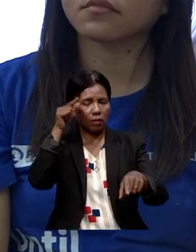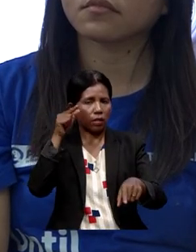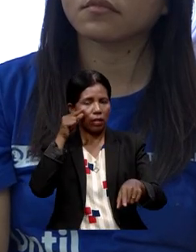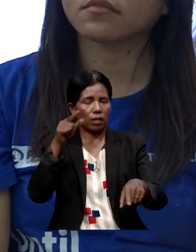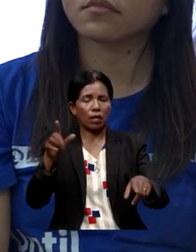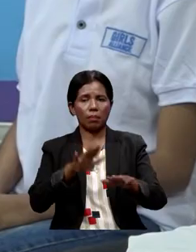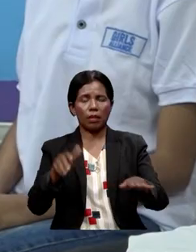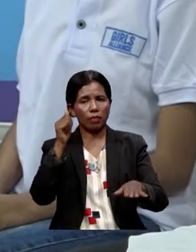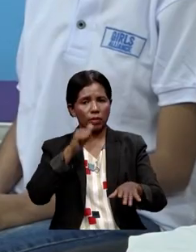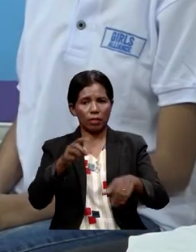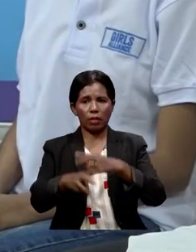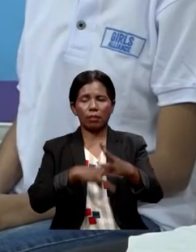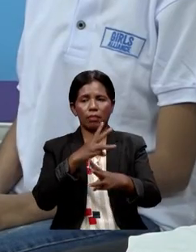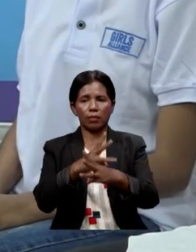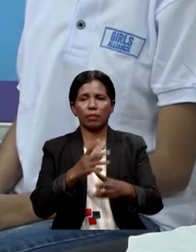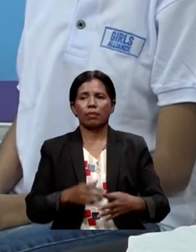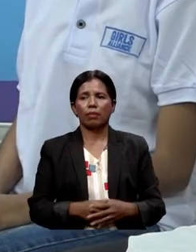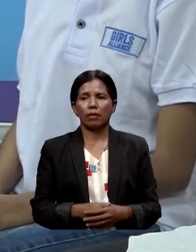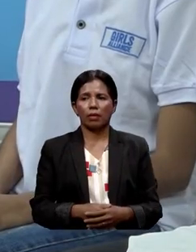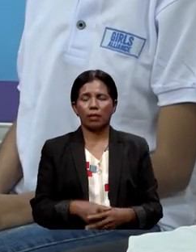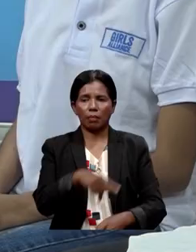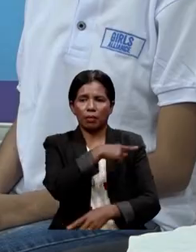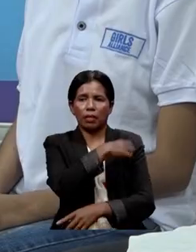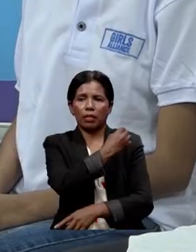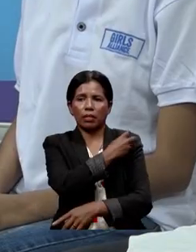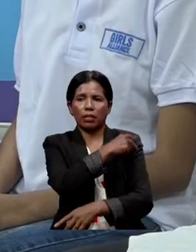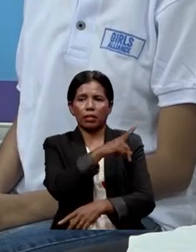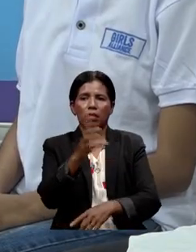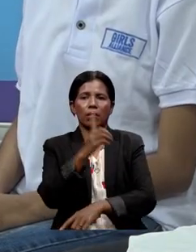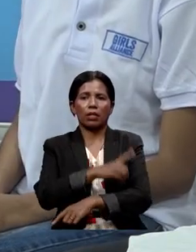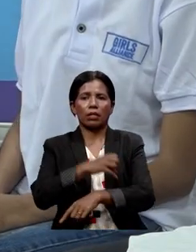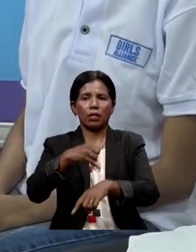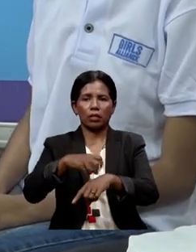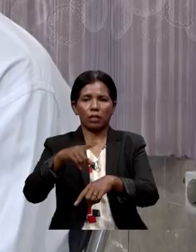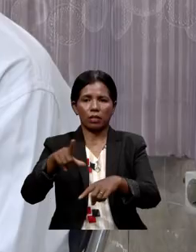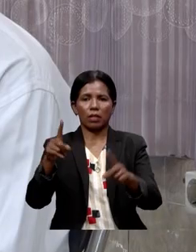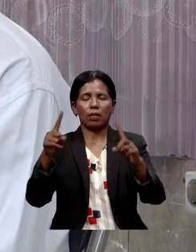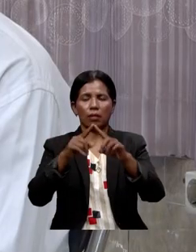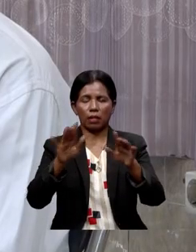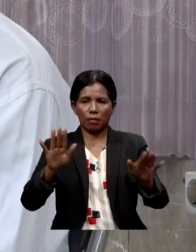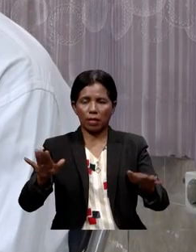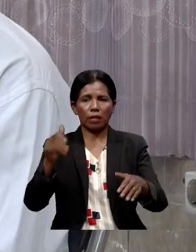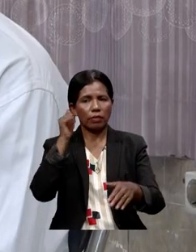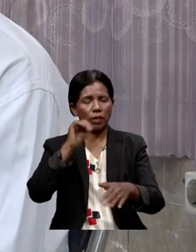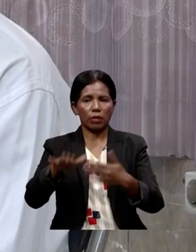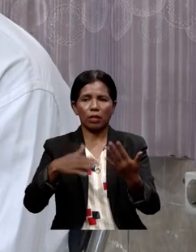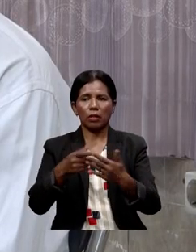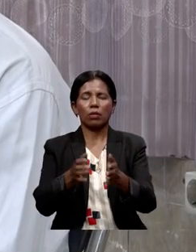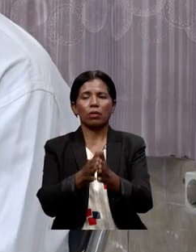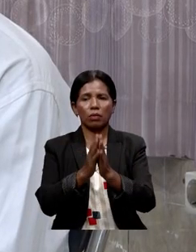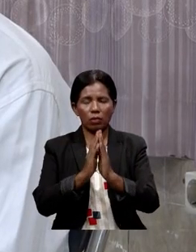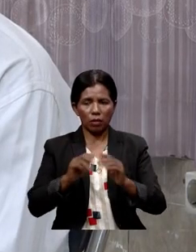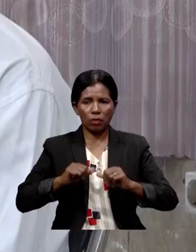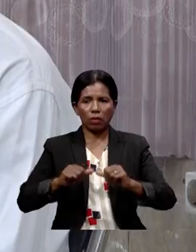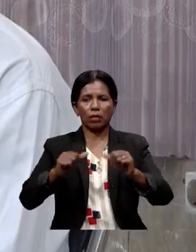em mundo. Enquanto o Plano Internacional e o Silórum Internacional para o trabalho feito em Sirané, o SUATU